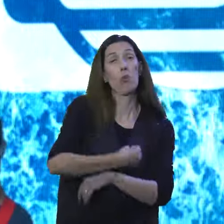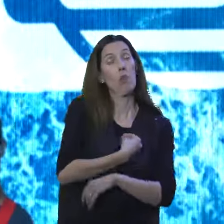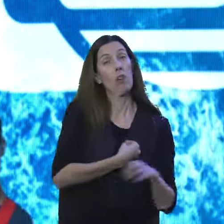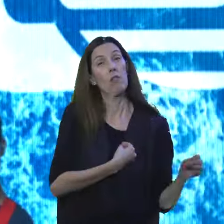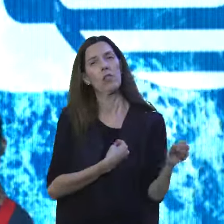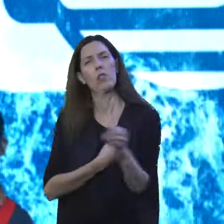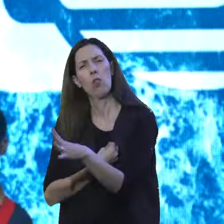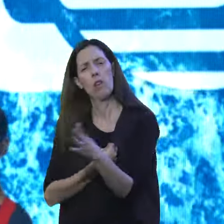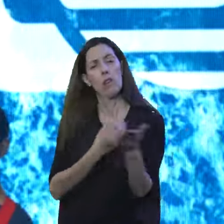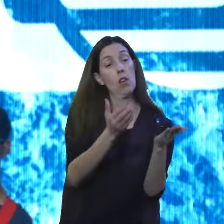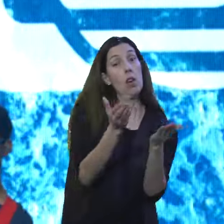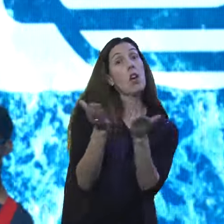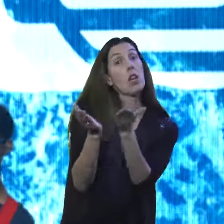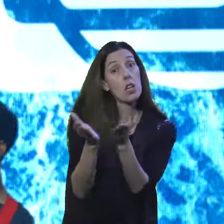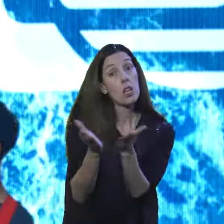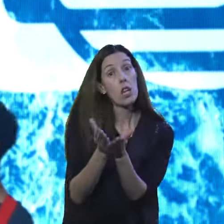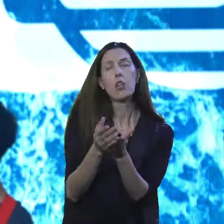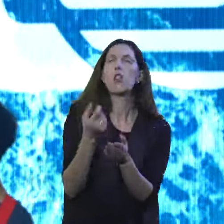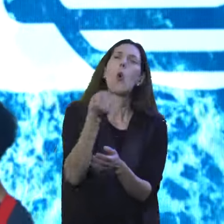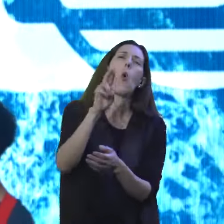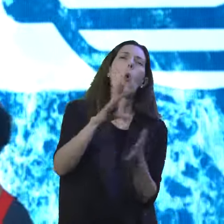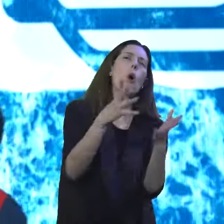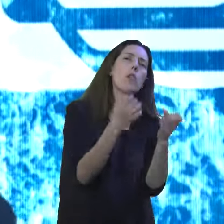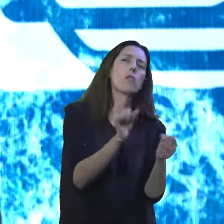sendo crente ou aceitando Jesus hoje.